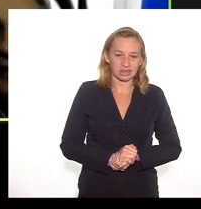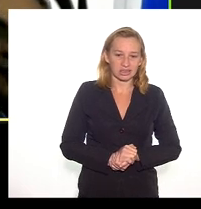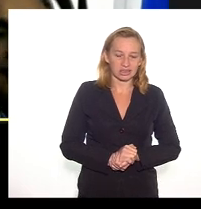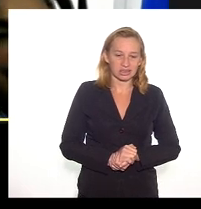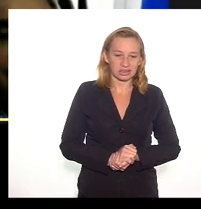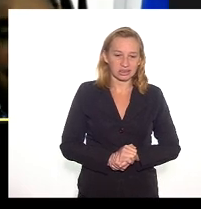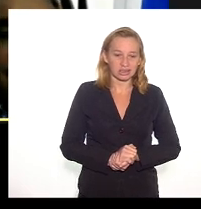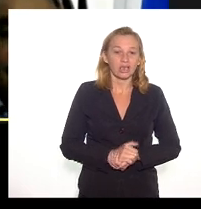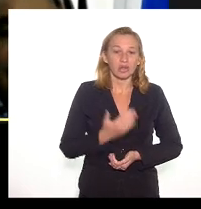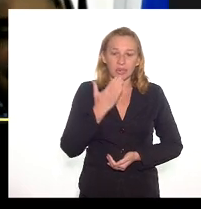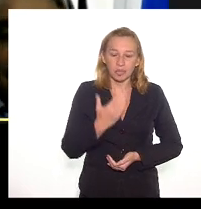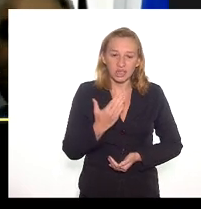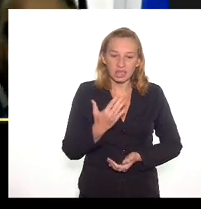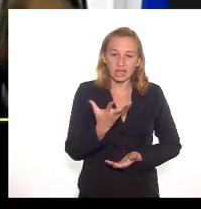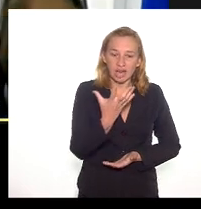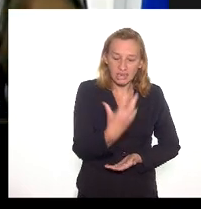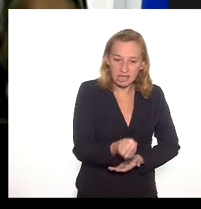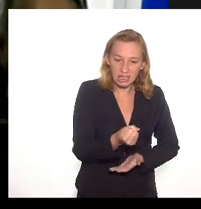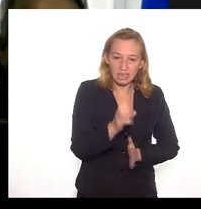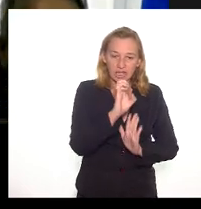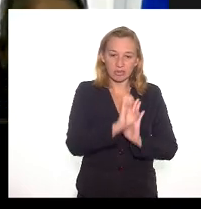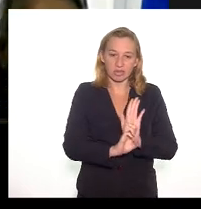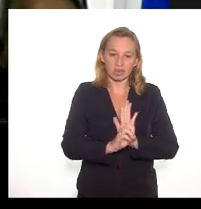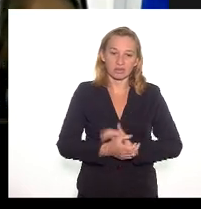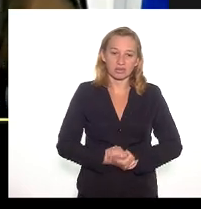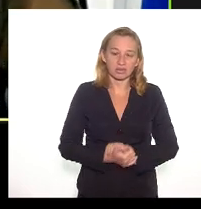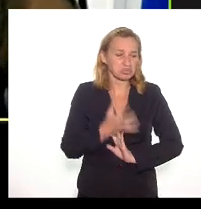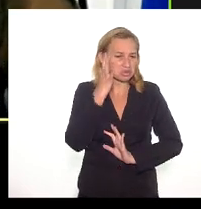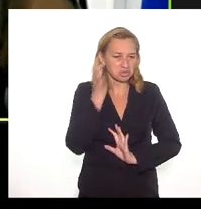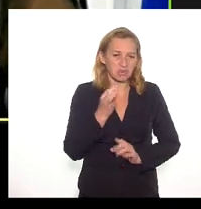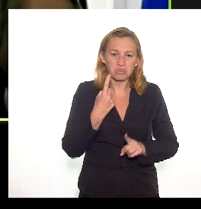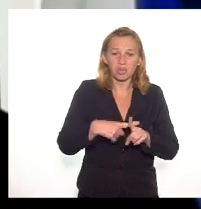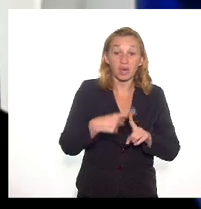Eu ia sugerir favorável à emenda, não sei porquê.